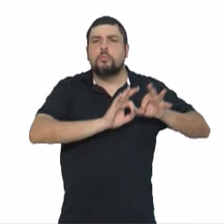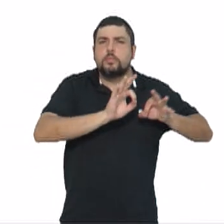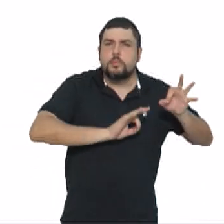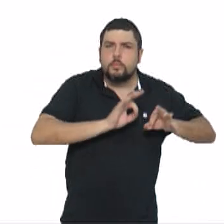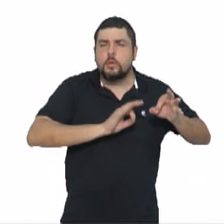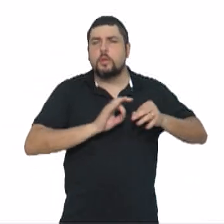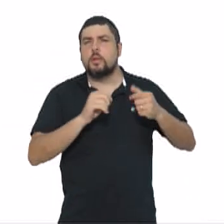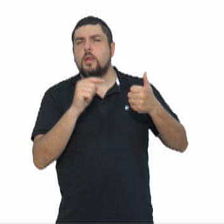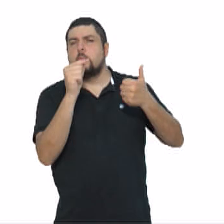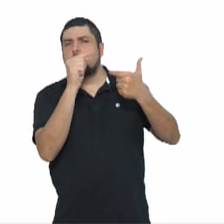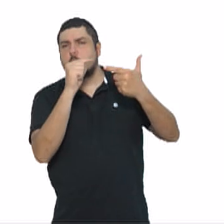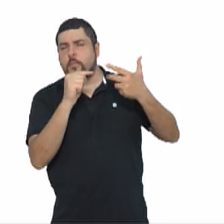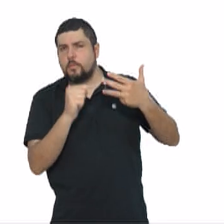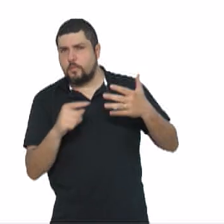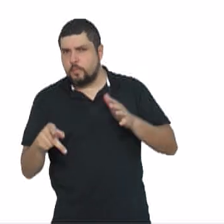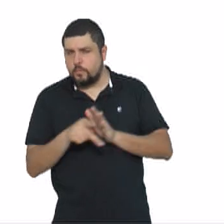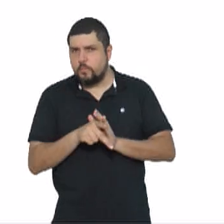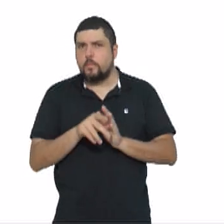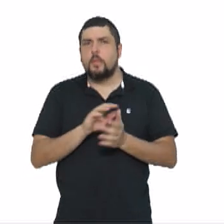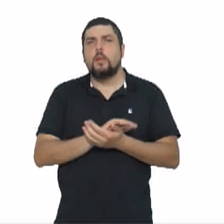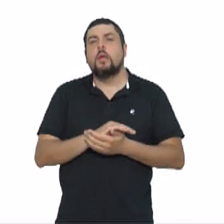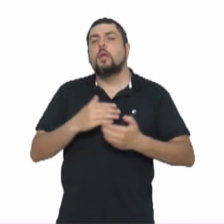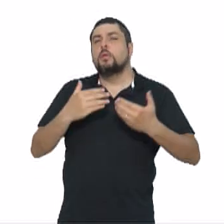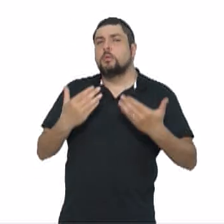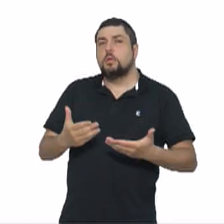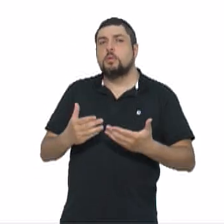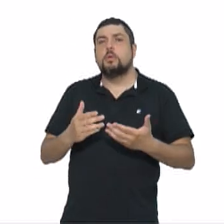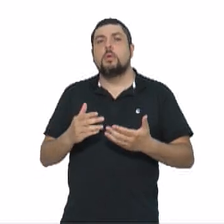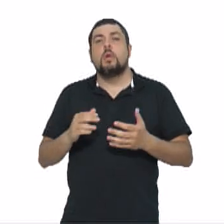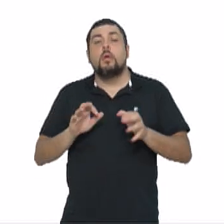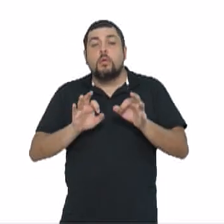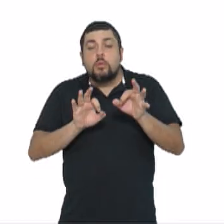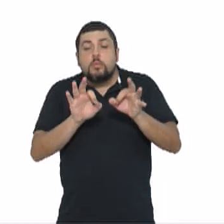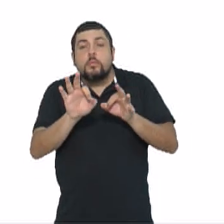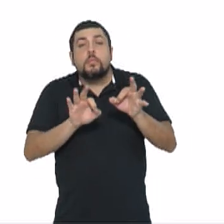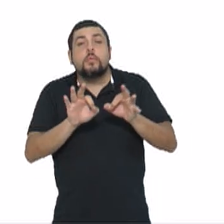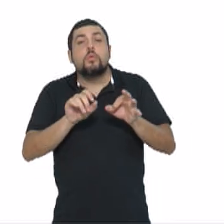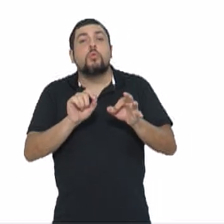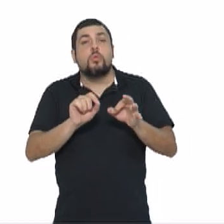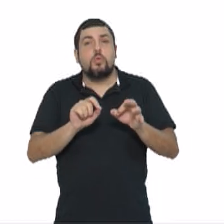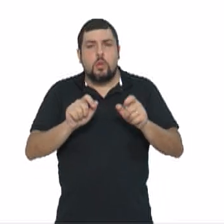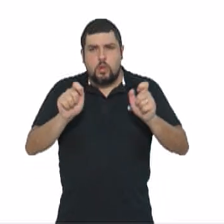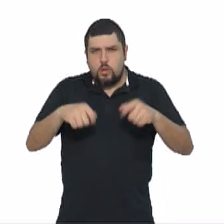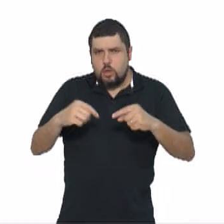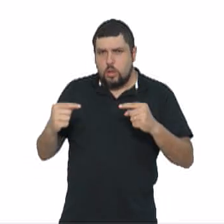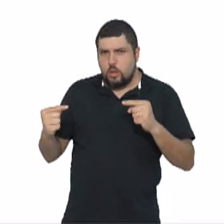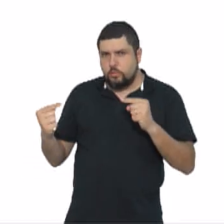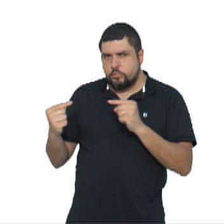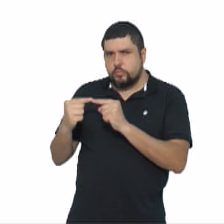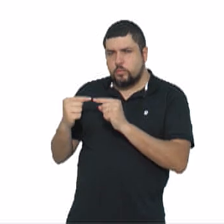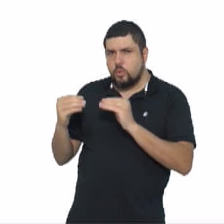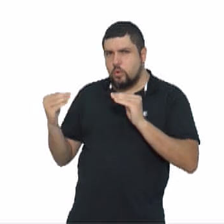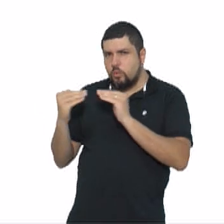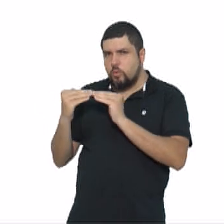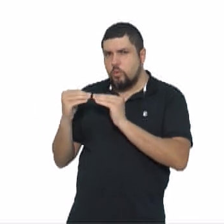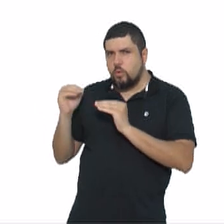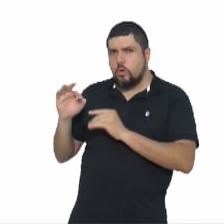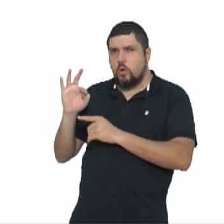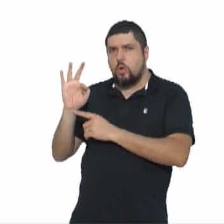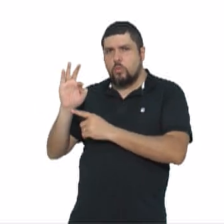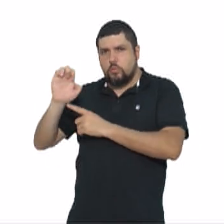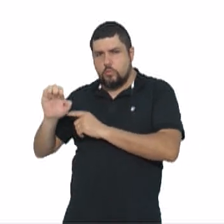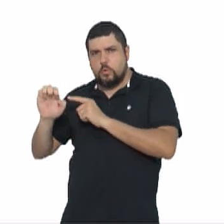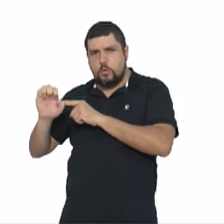do planejamento, sobre planejamento, é possível concordar com Thomas Edison em que 99%